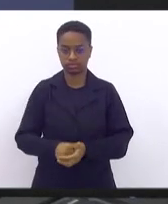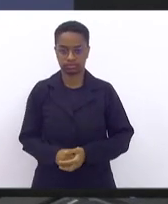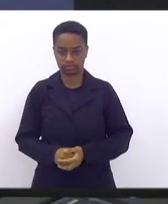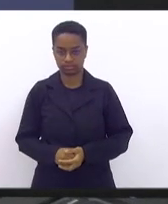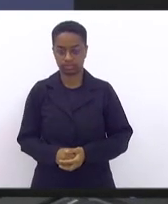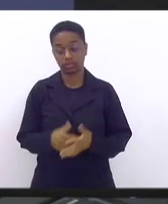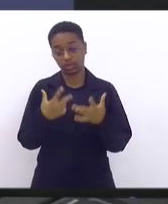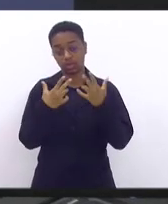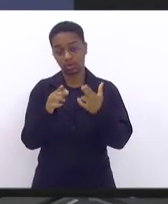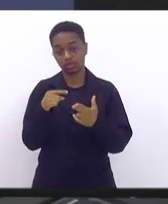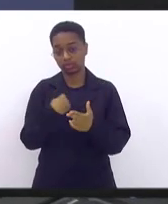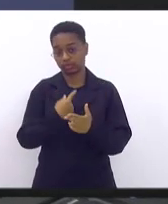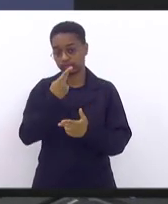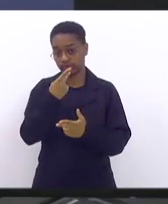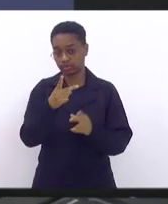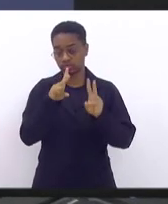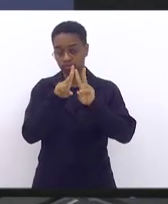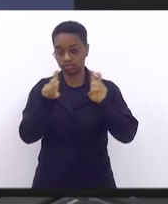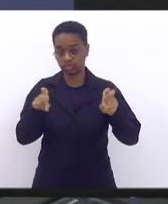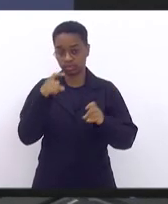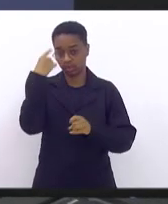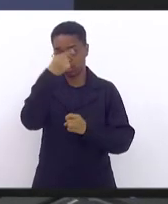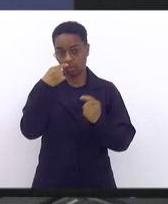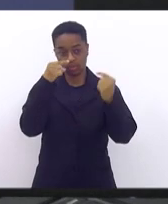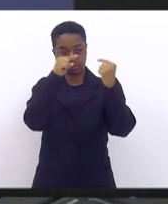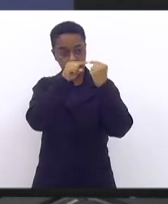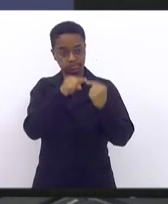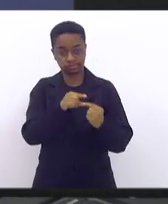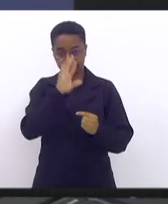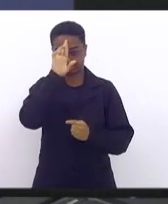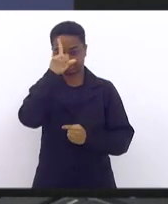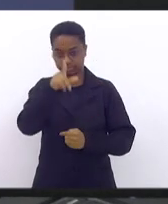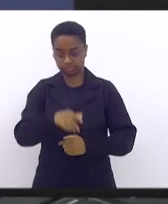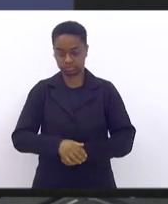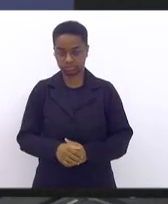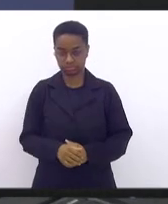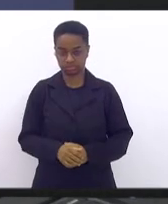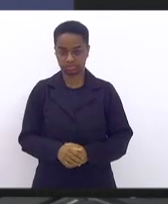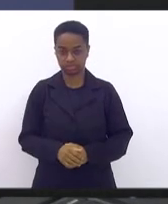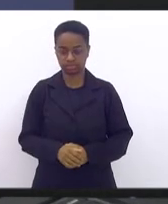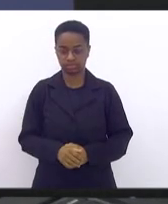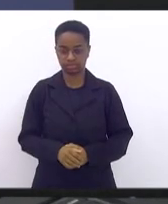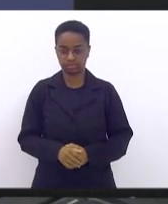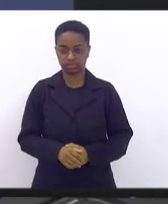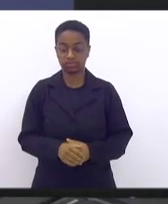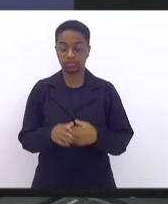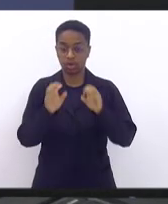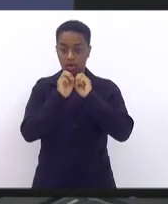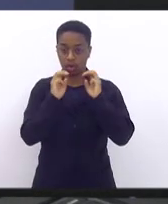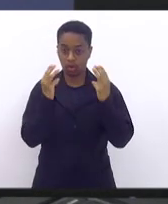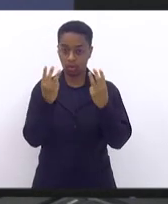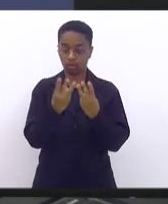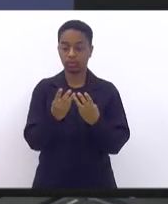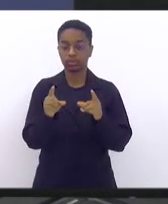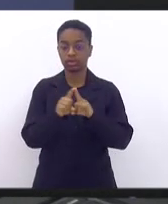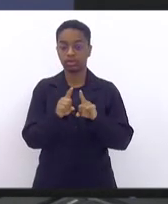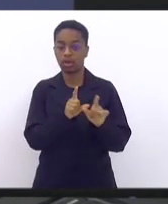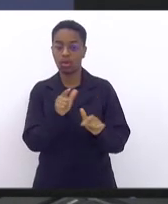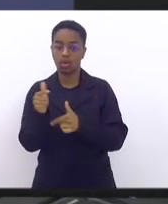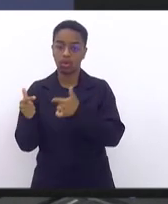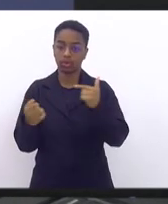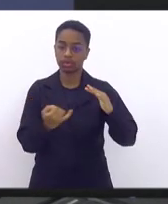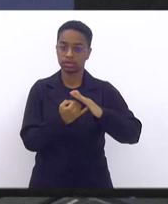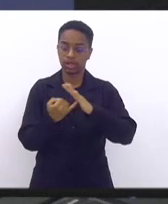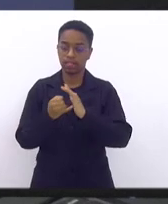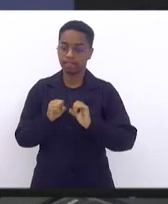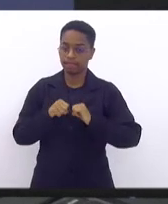no caso dos reconhecimentos que são feitos de forma equivocada. Né? A ONU e todas as instituições que